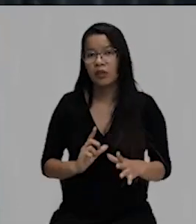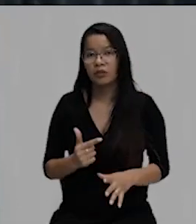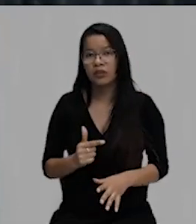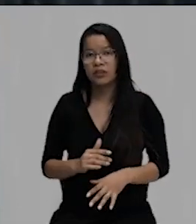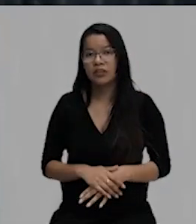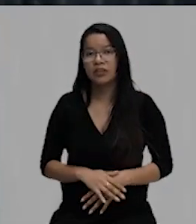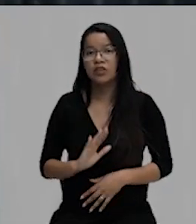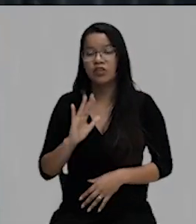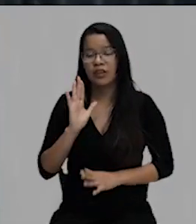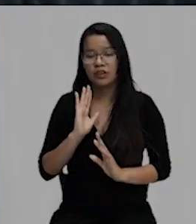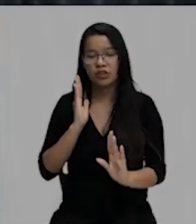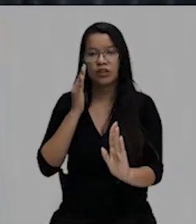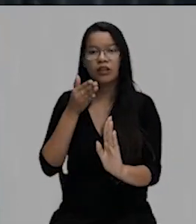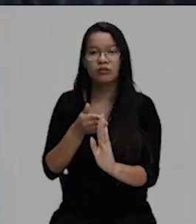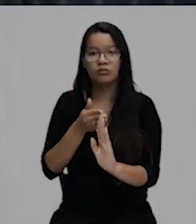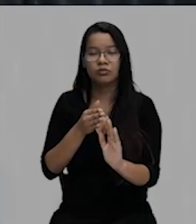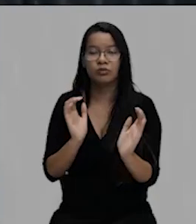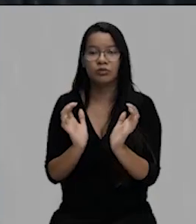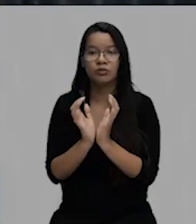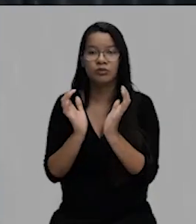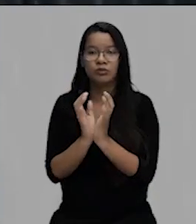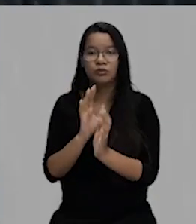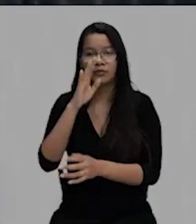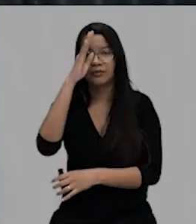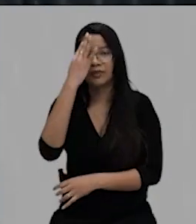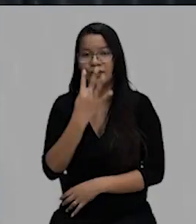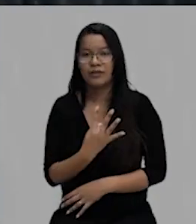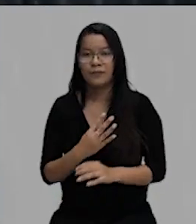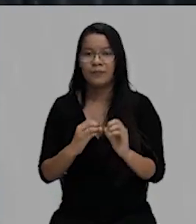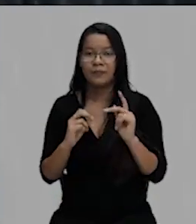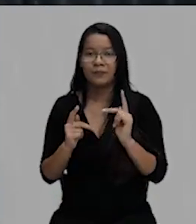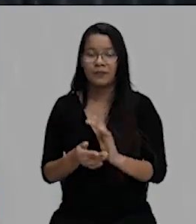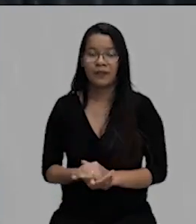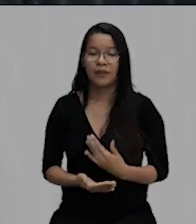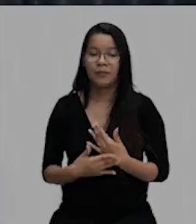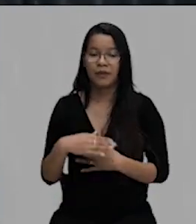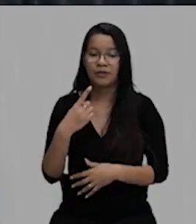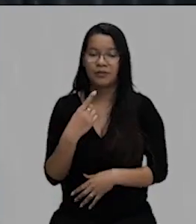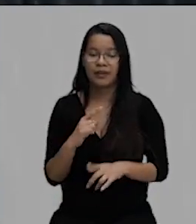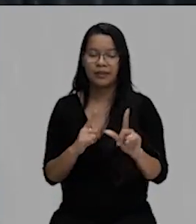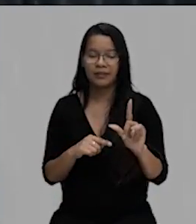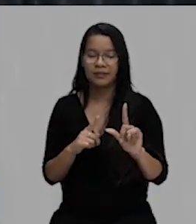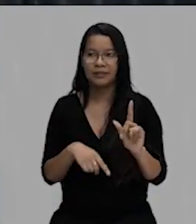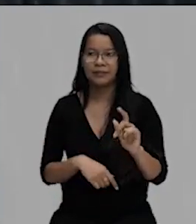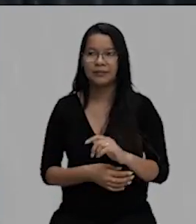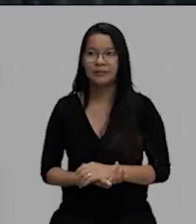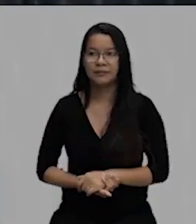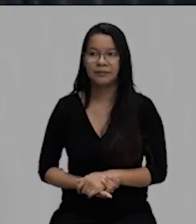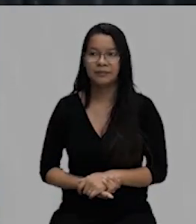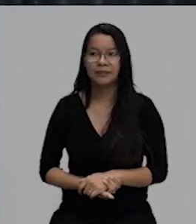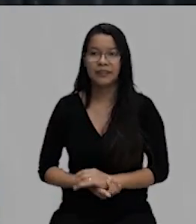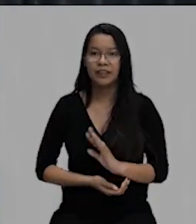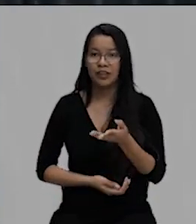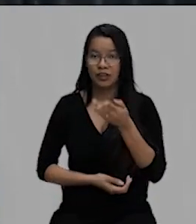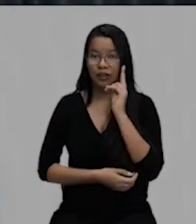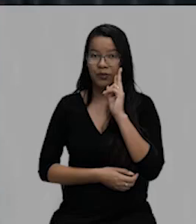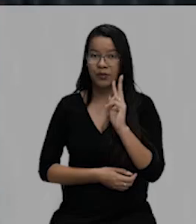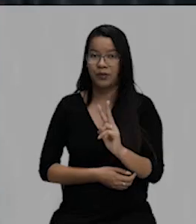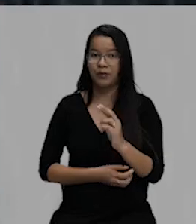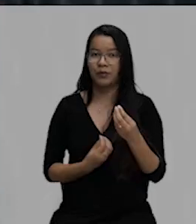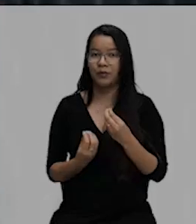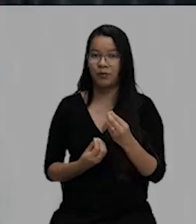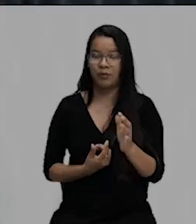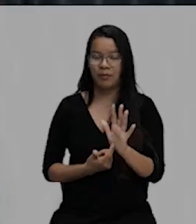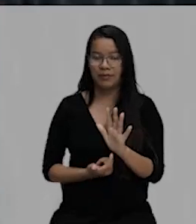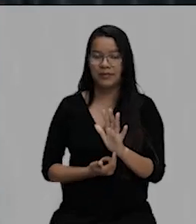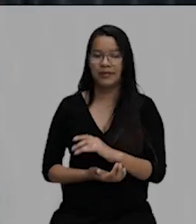Eu já vou direto para o conjunto de solução. É isso, tá bom, gente? Vamos para mais uma letra. Ó, já olhou como está